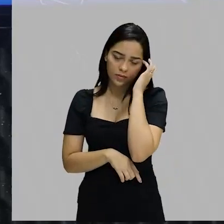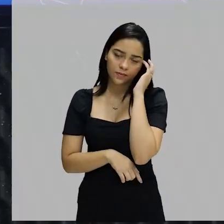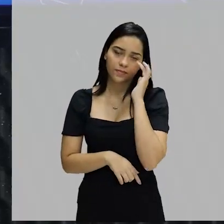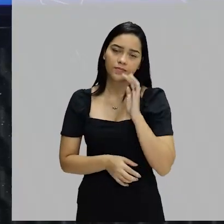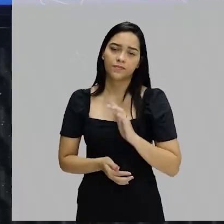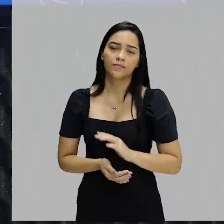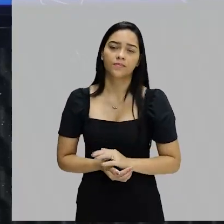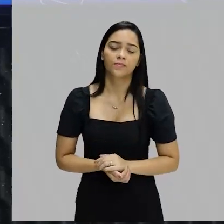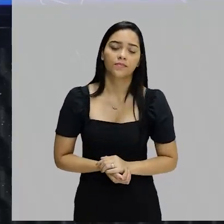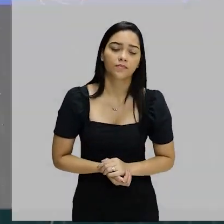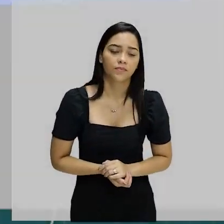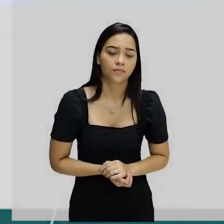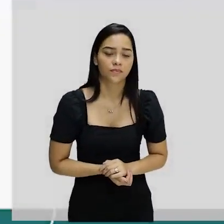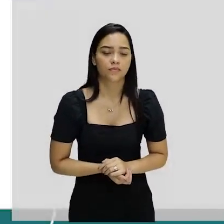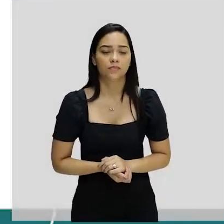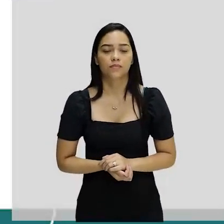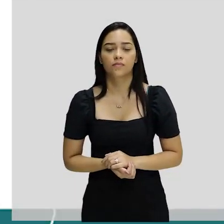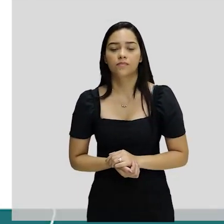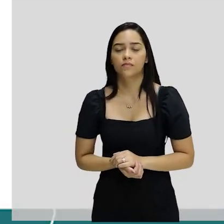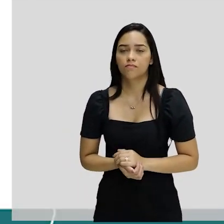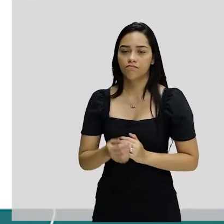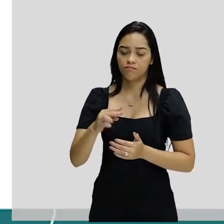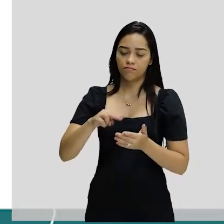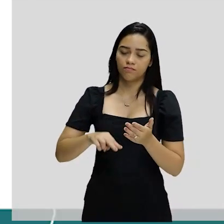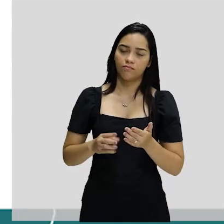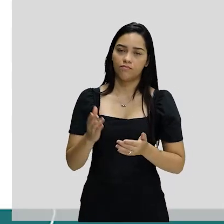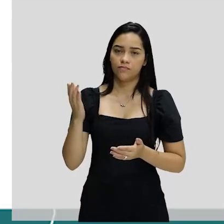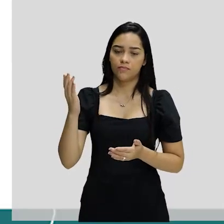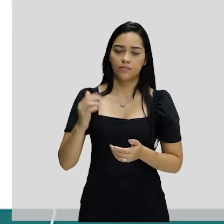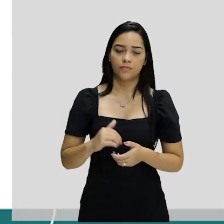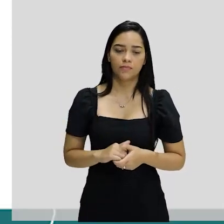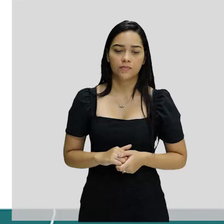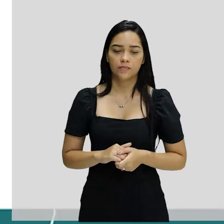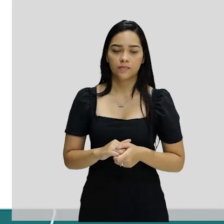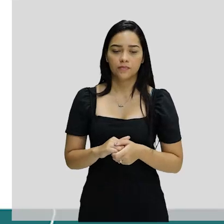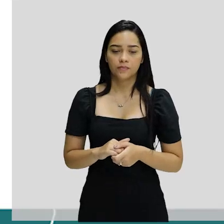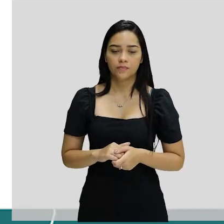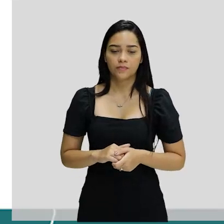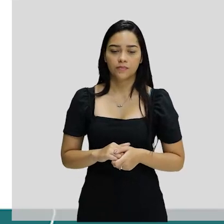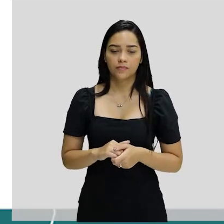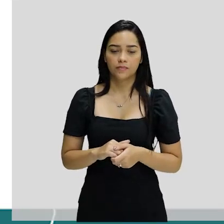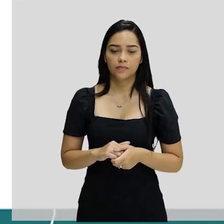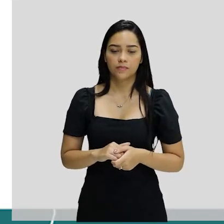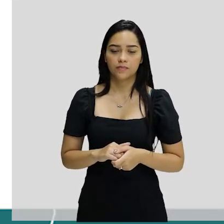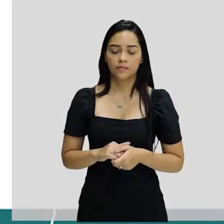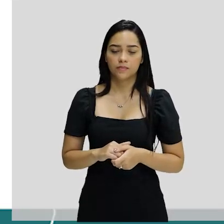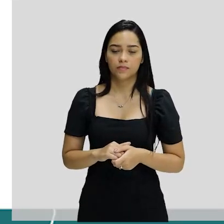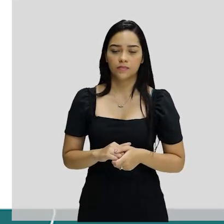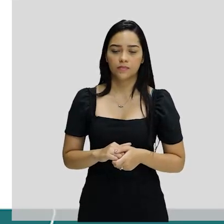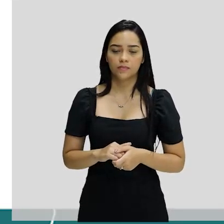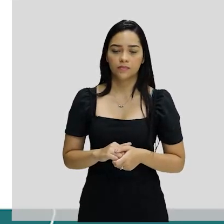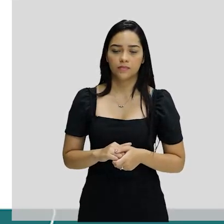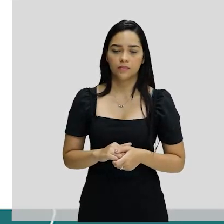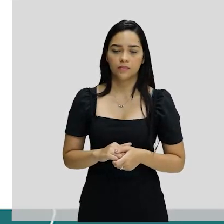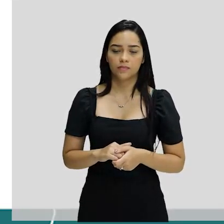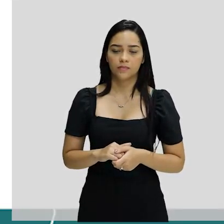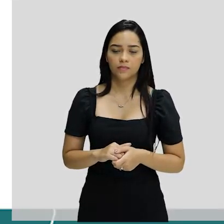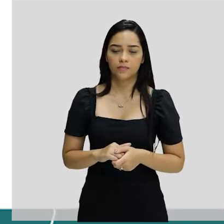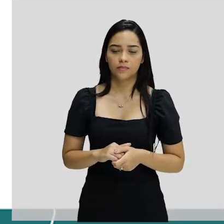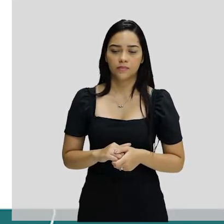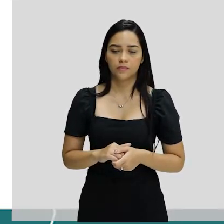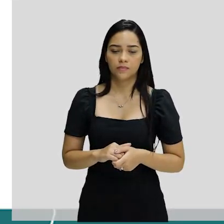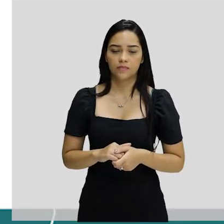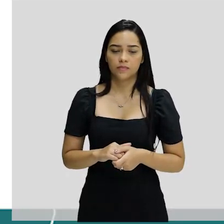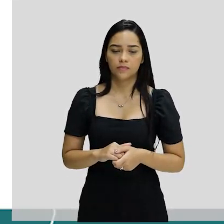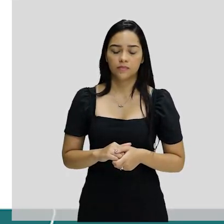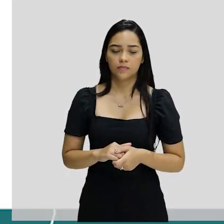né? Formação do grau do substantivo. O analítico. Na forma analítica, acrescenta-se ao substantivo um adjetivo, que